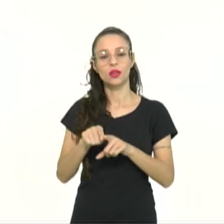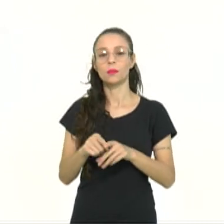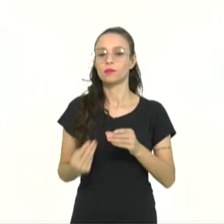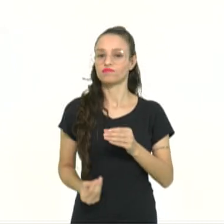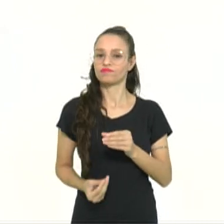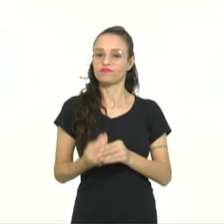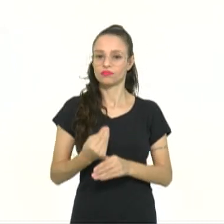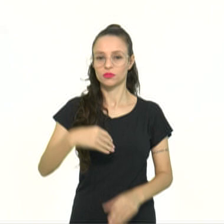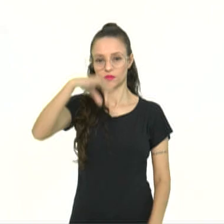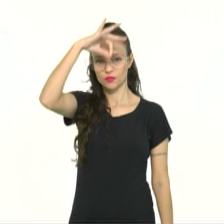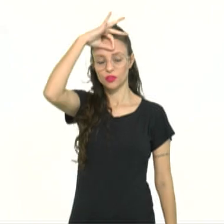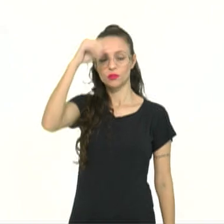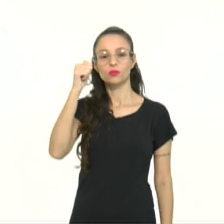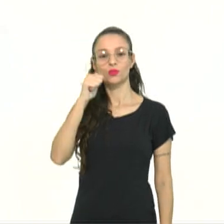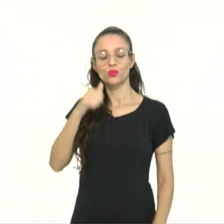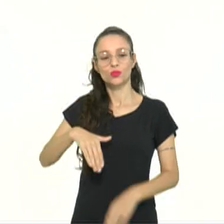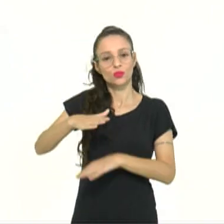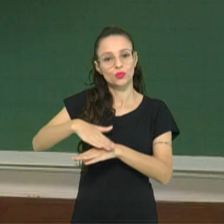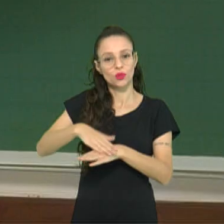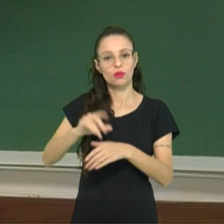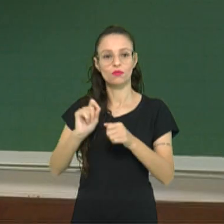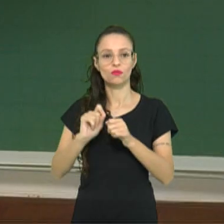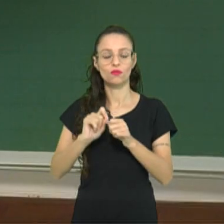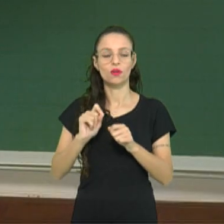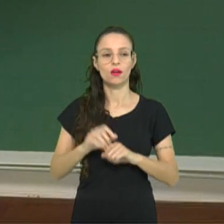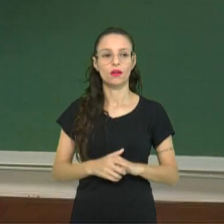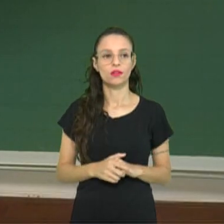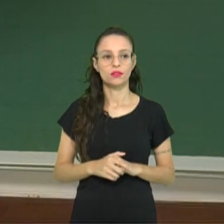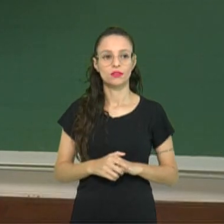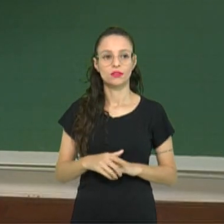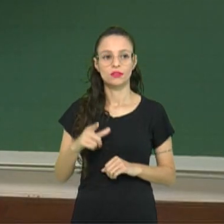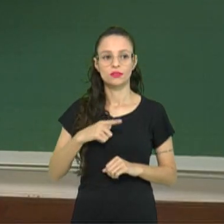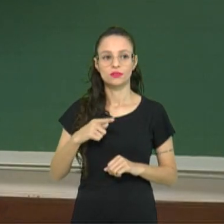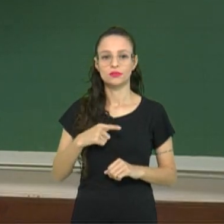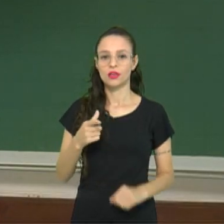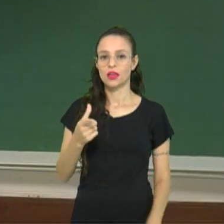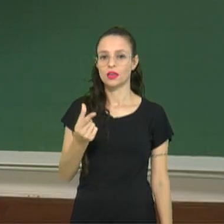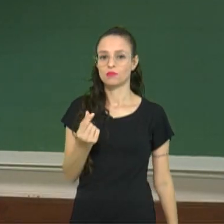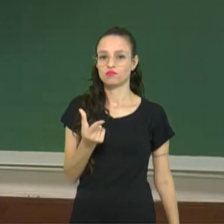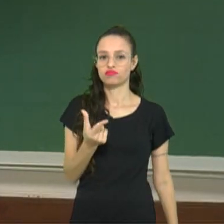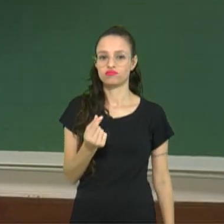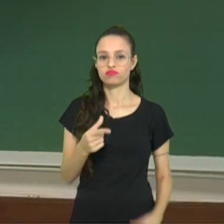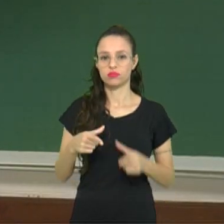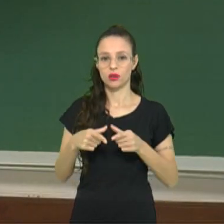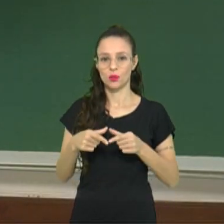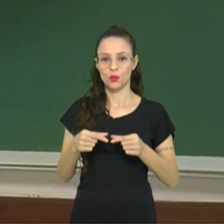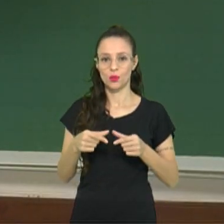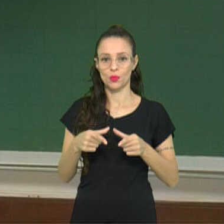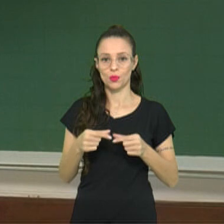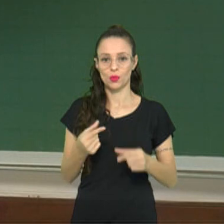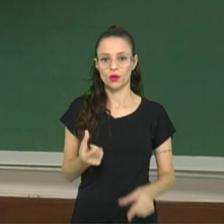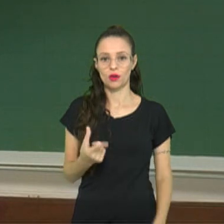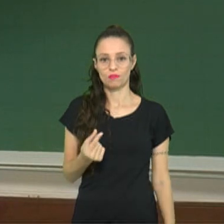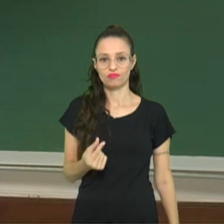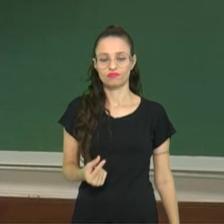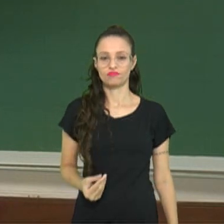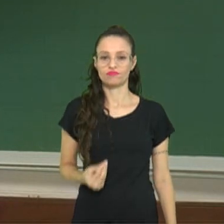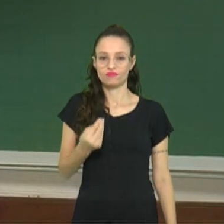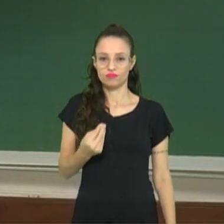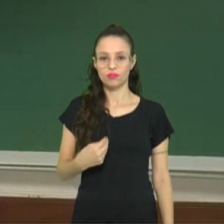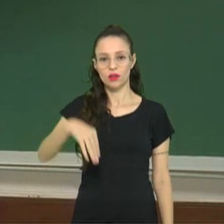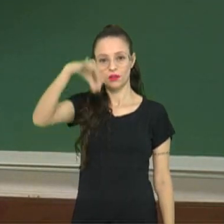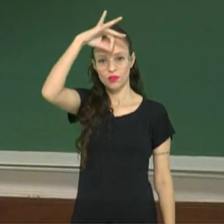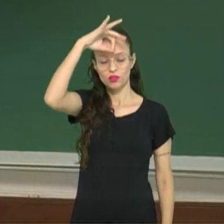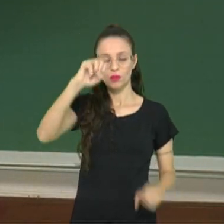vagina, ela própria aplica. Existe assim um anel flexível, que esse anel flexível ele pode ser apertado e colocado no fundo da